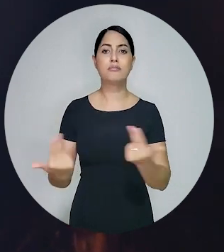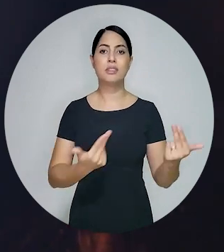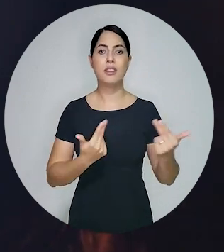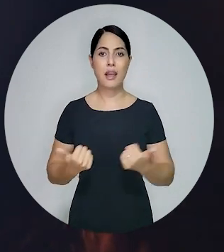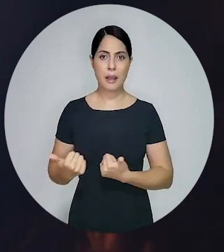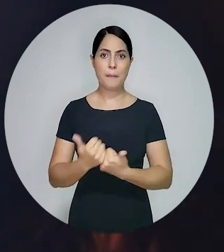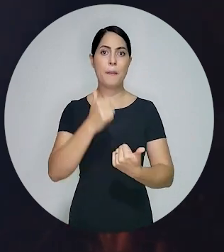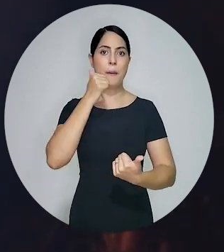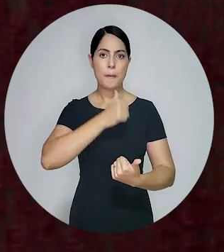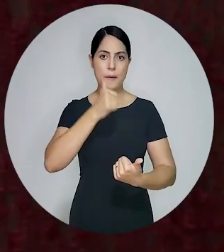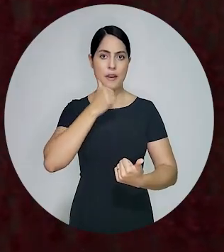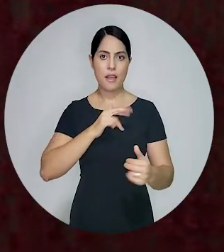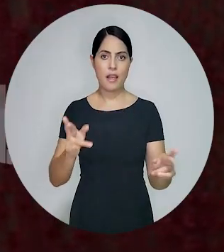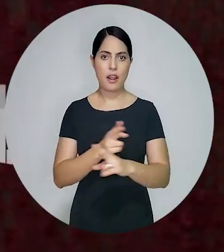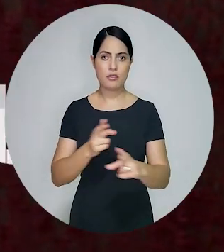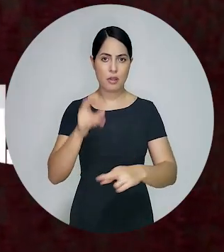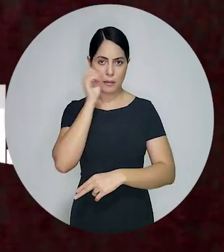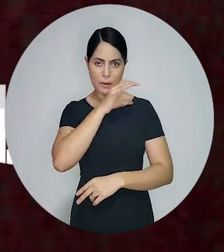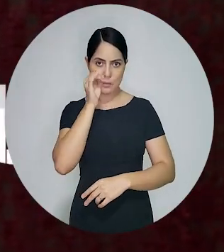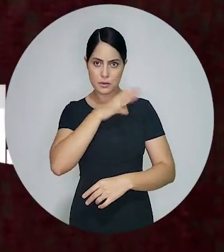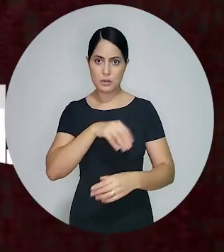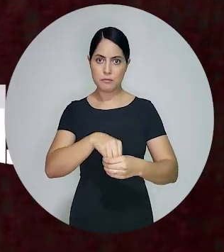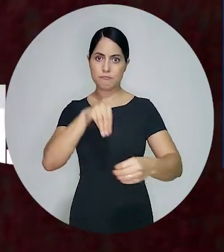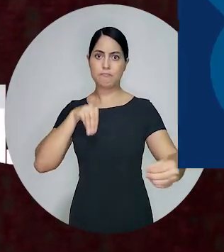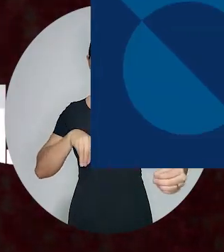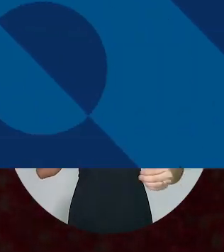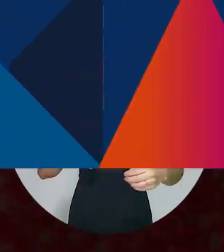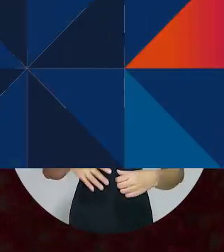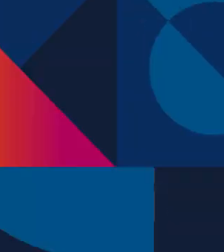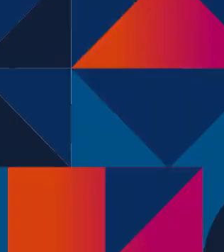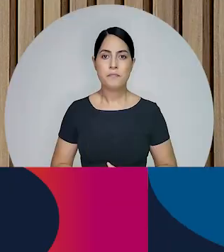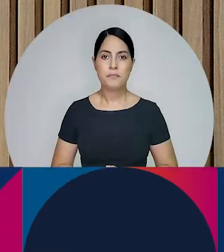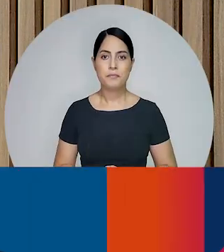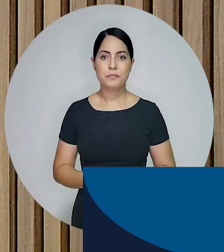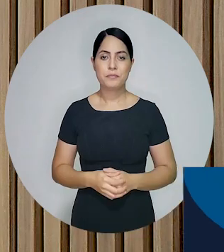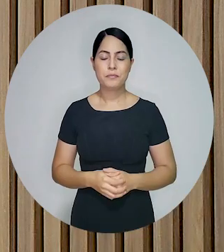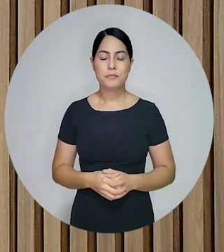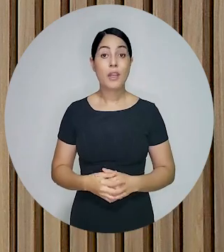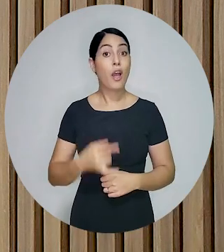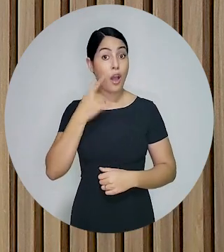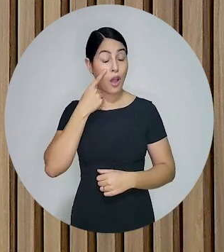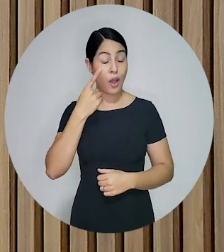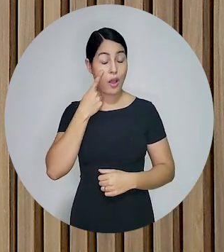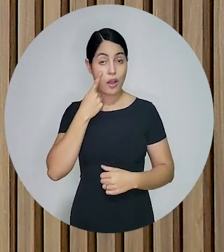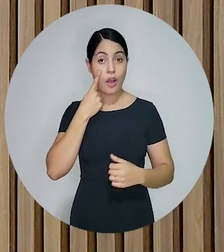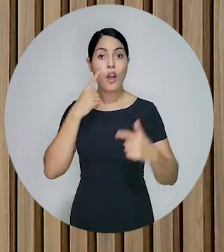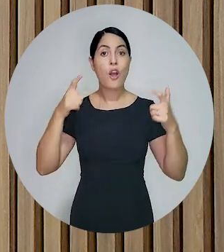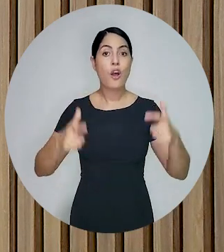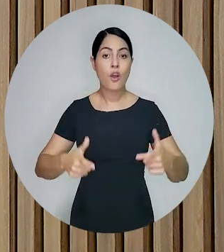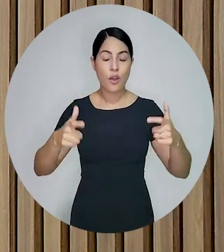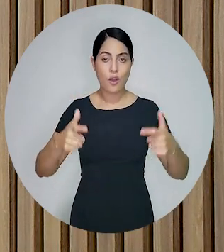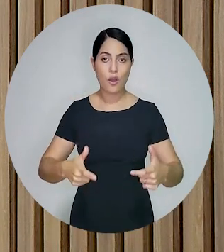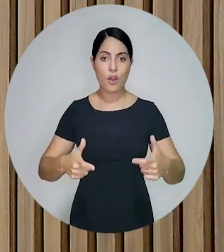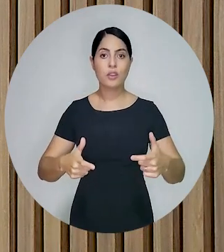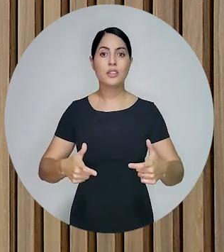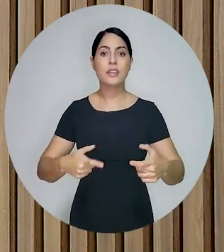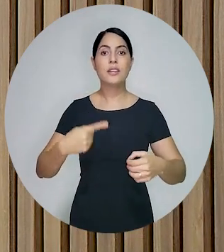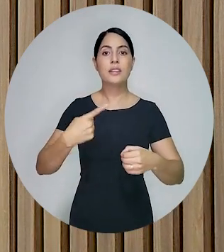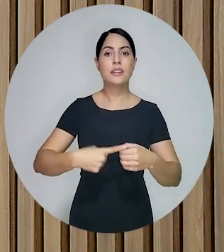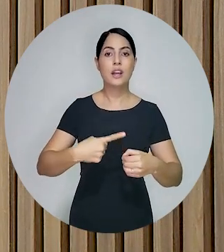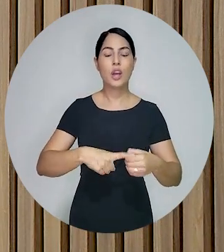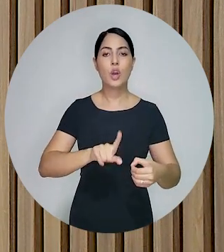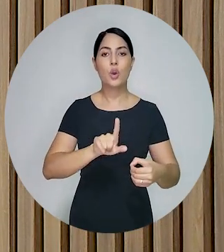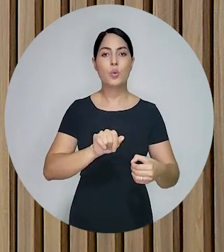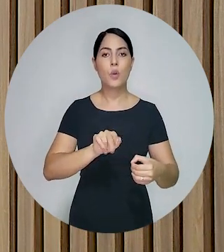Apoie outras mulheres a saírem de um relacionamento abusivo. E olha só esse caso. Em uma audiência virtual